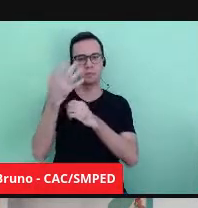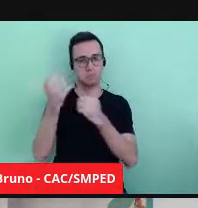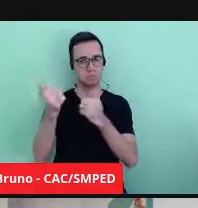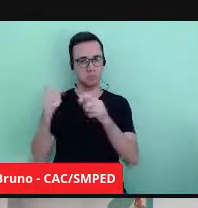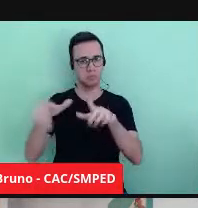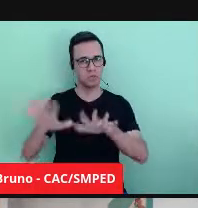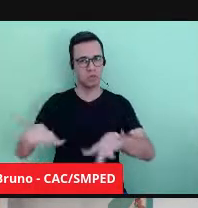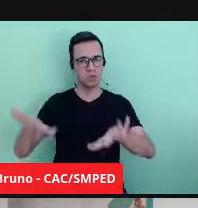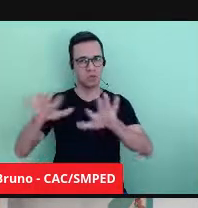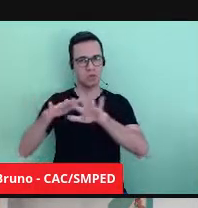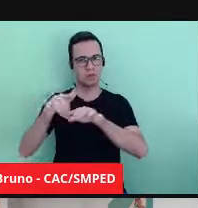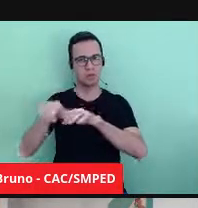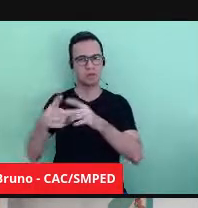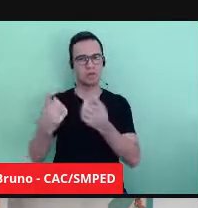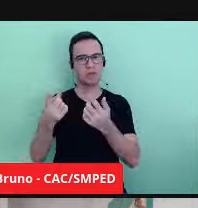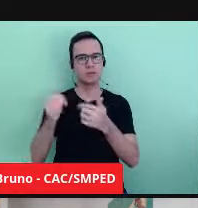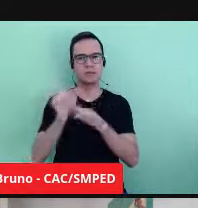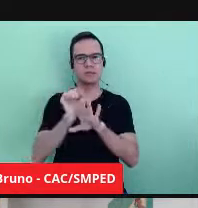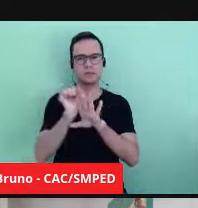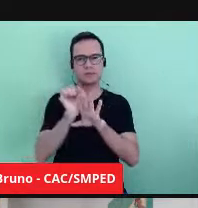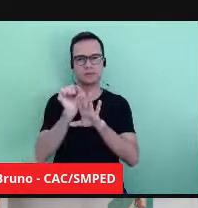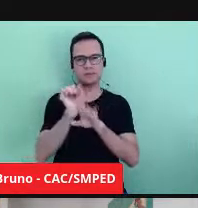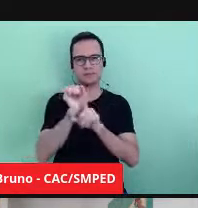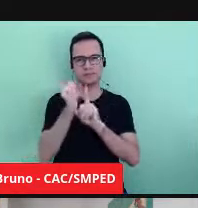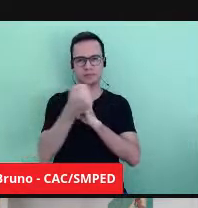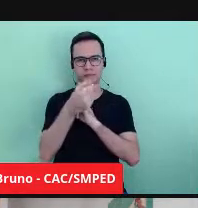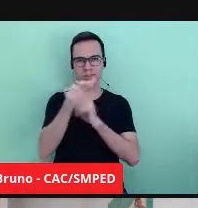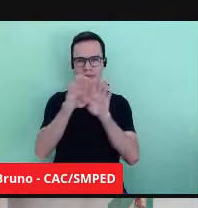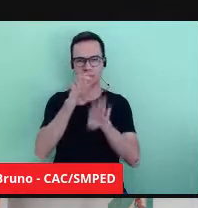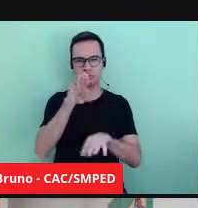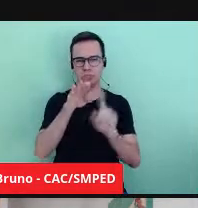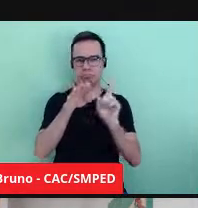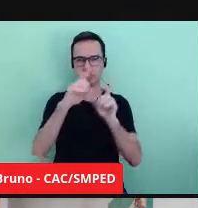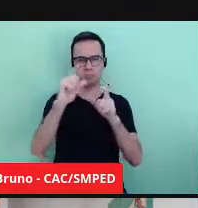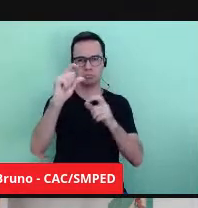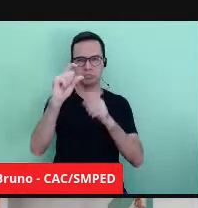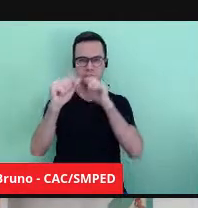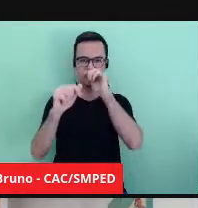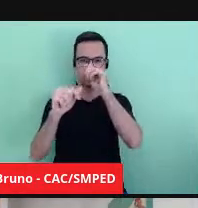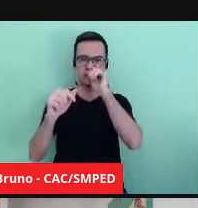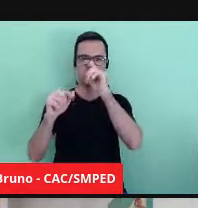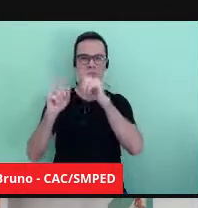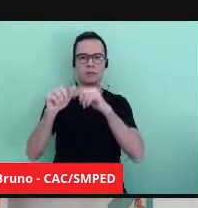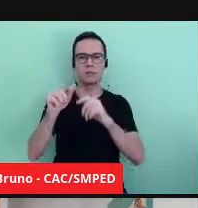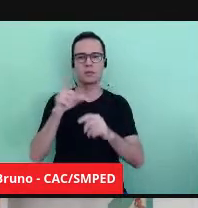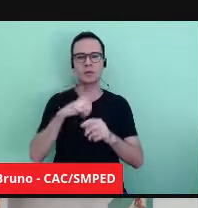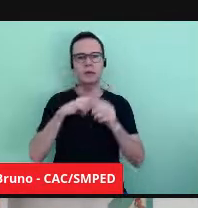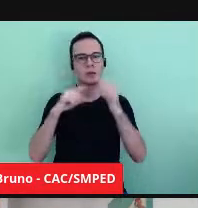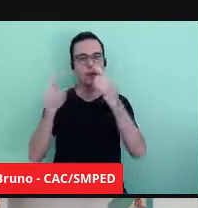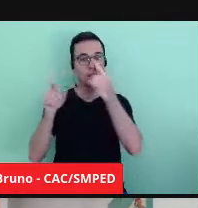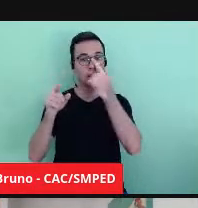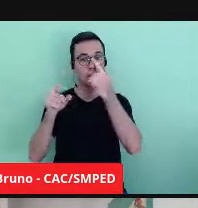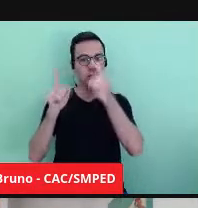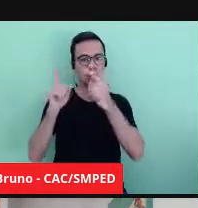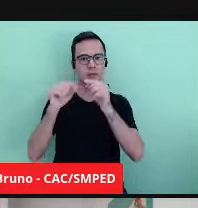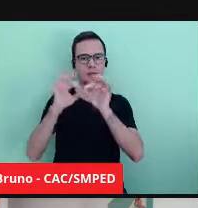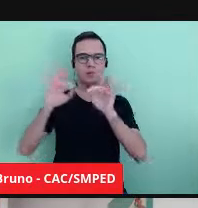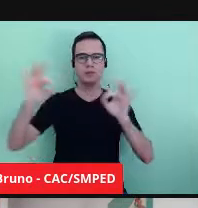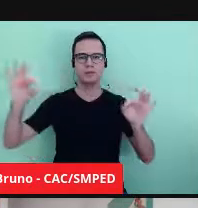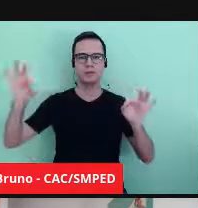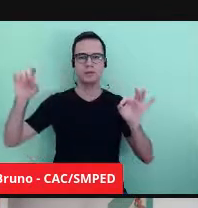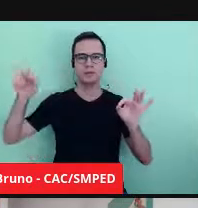nessa questão da vulnerabilidade social. Mais ou menos assim, só para vocês entenderem, essa linha aqui corresponde à linha da Marginal